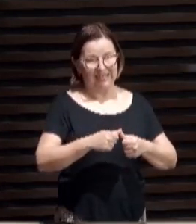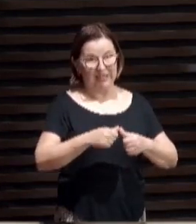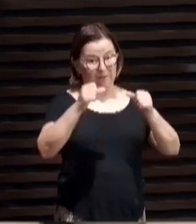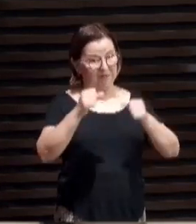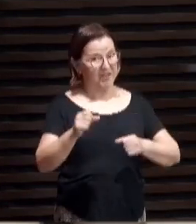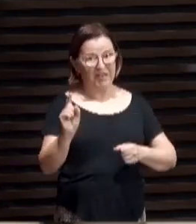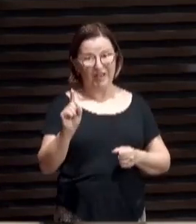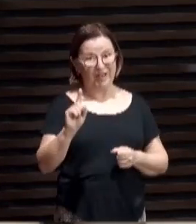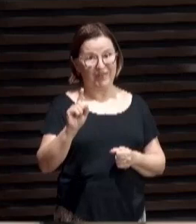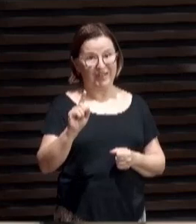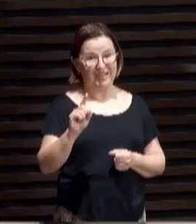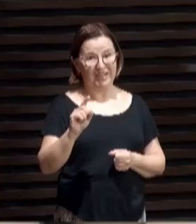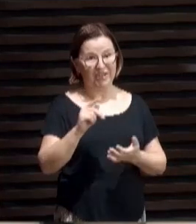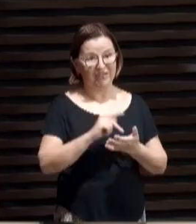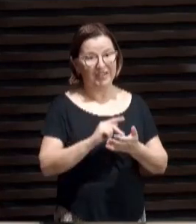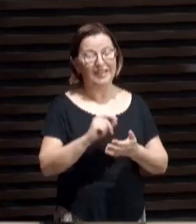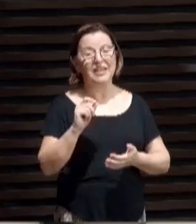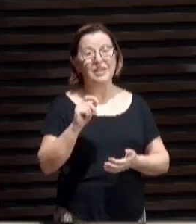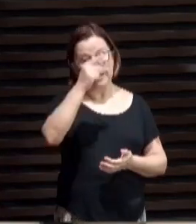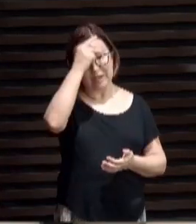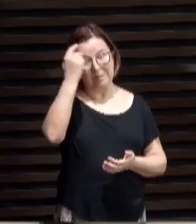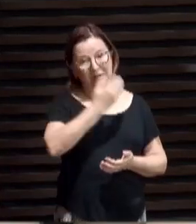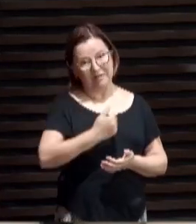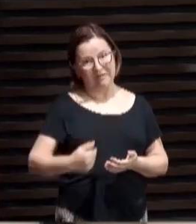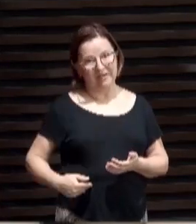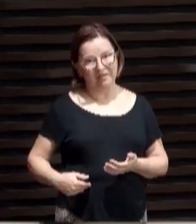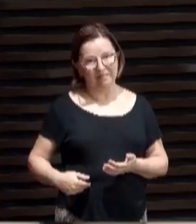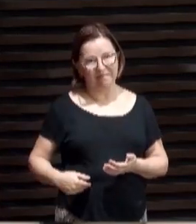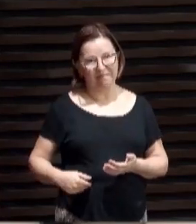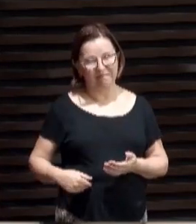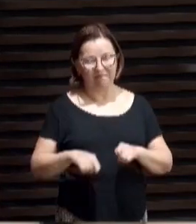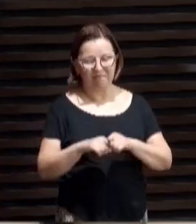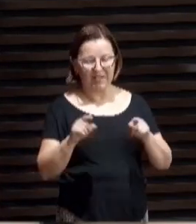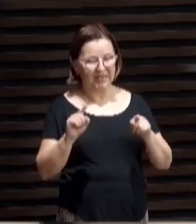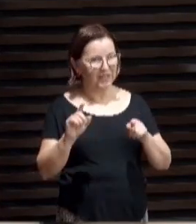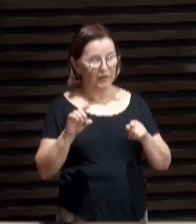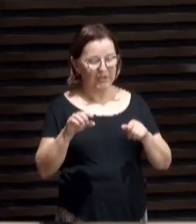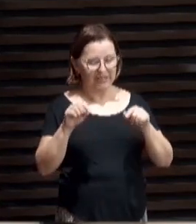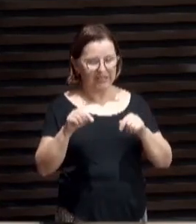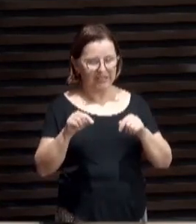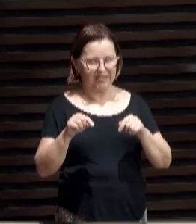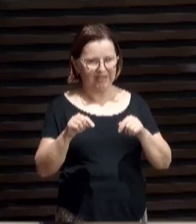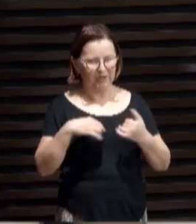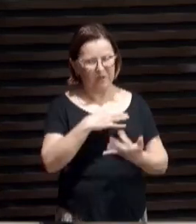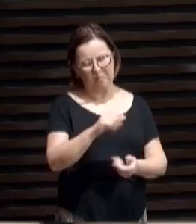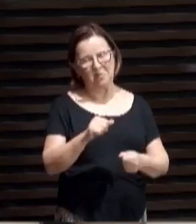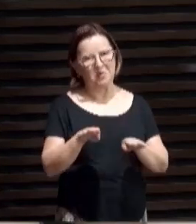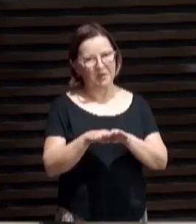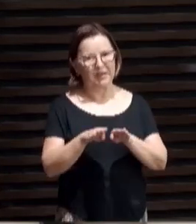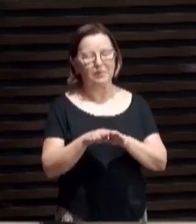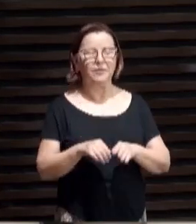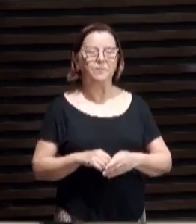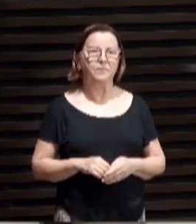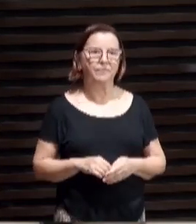Aliás, não é só na política brasileira. É na política do mundo. Às vezes tem aquele que é o titular